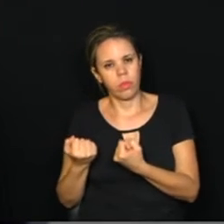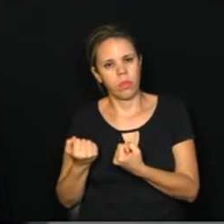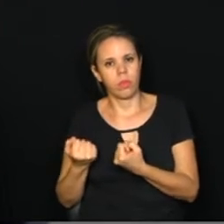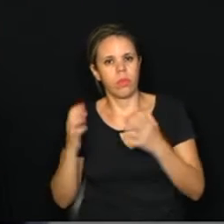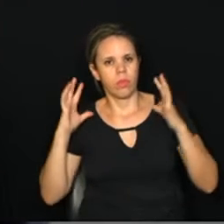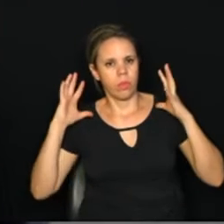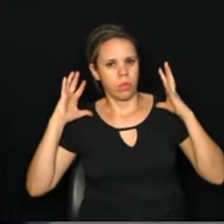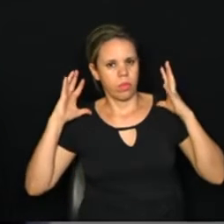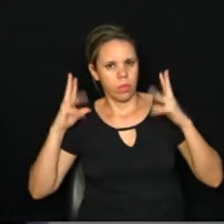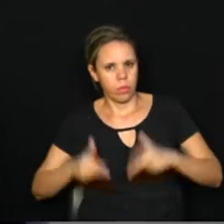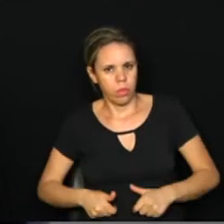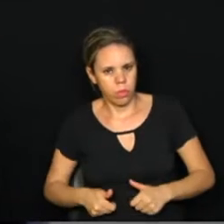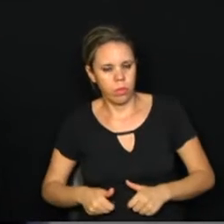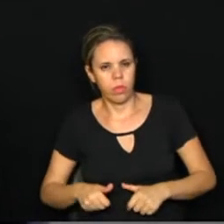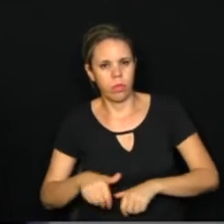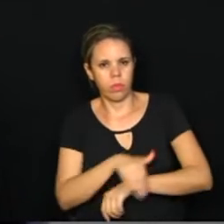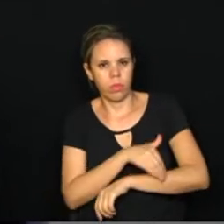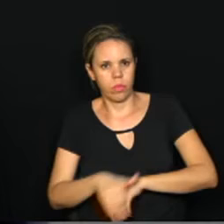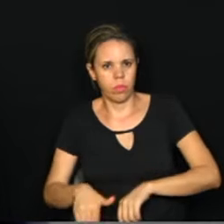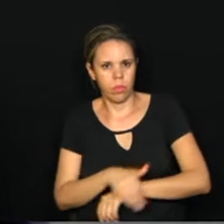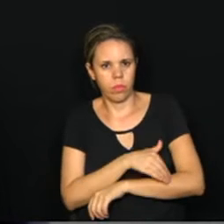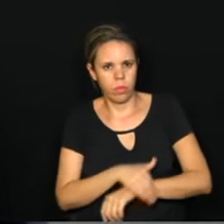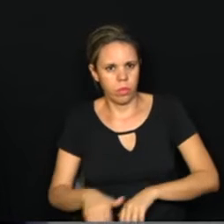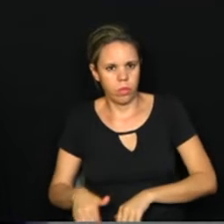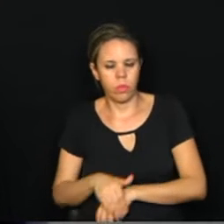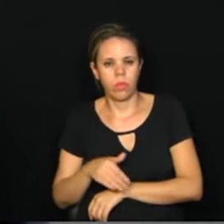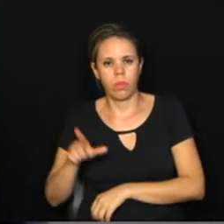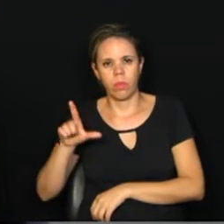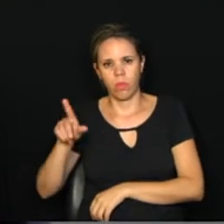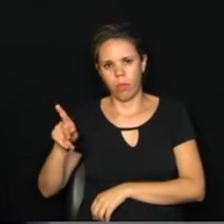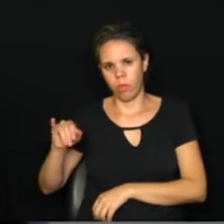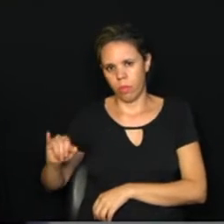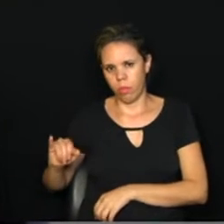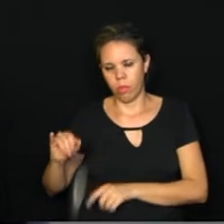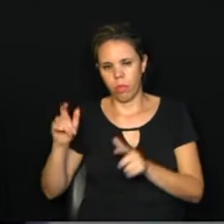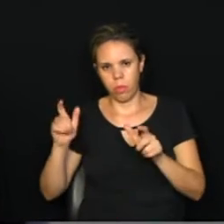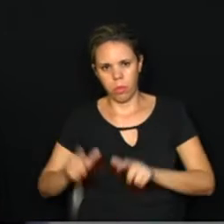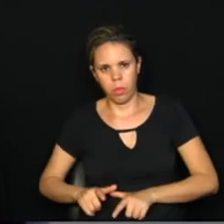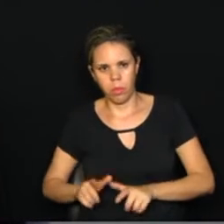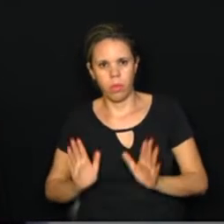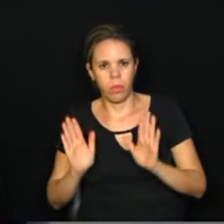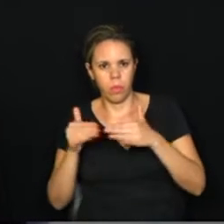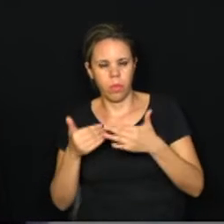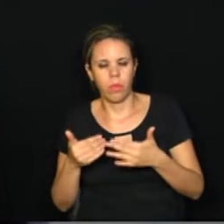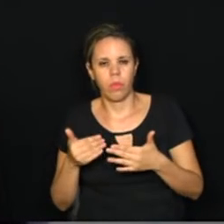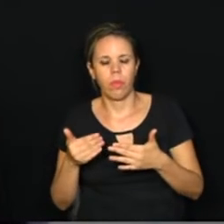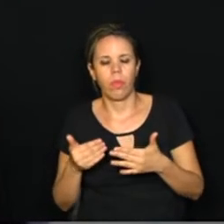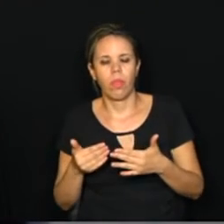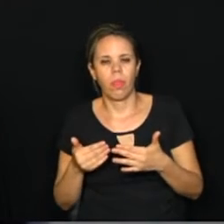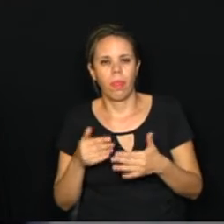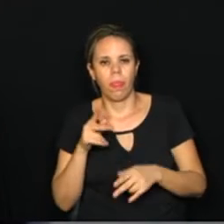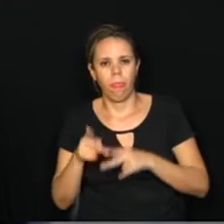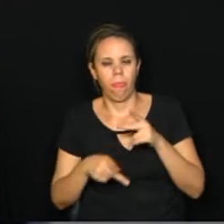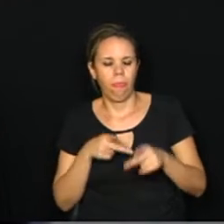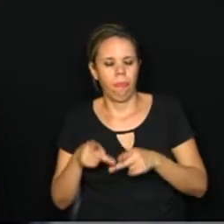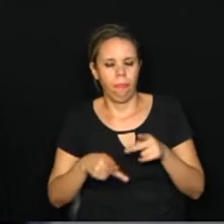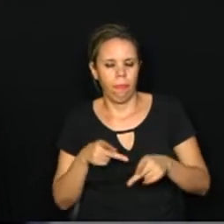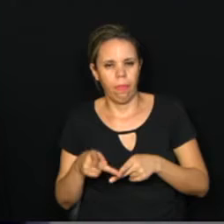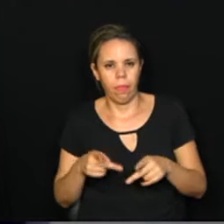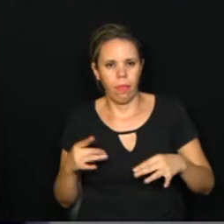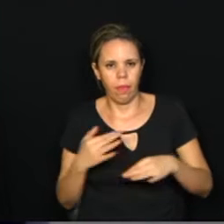desinfecção hoje das ILPIs, das áreas focadas na área da pandemia, no controle da